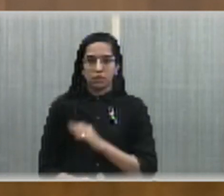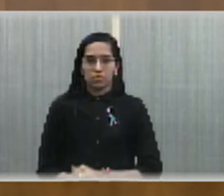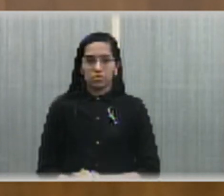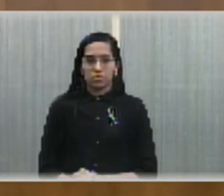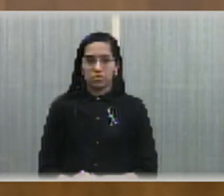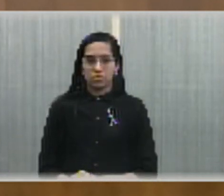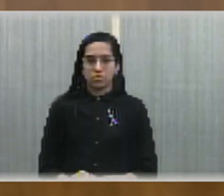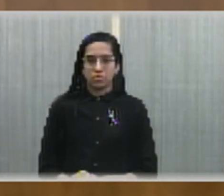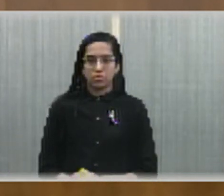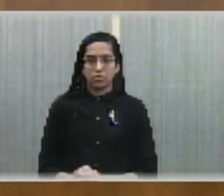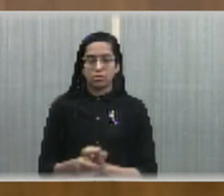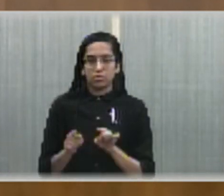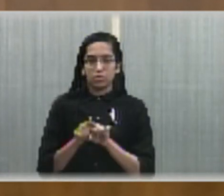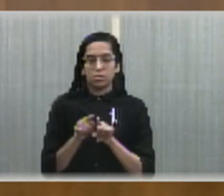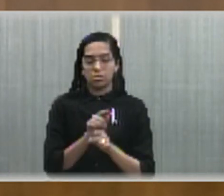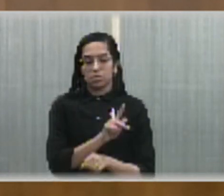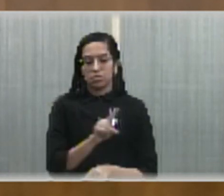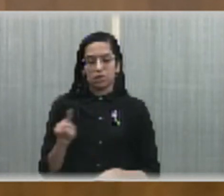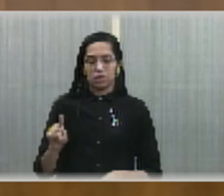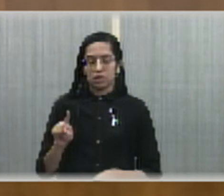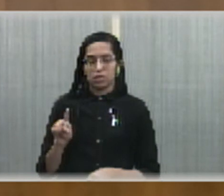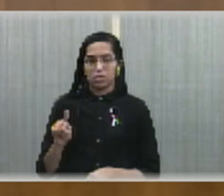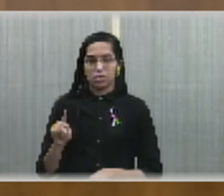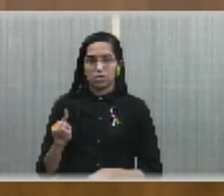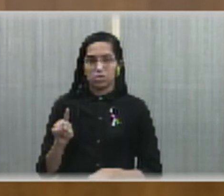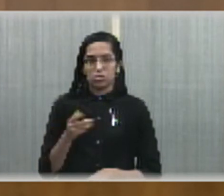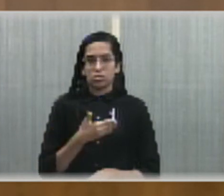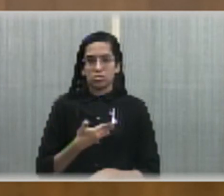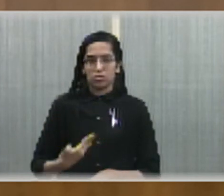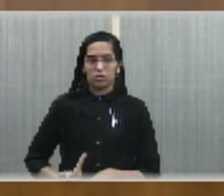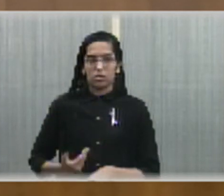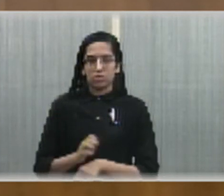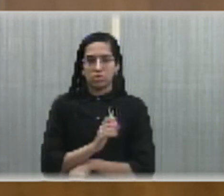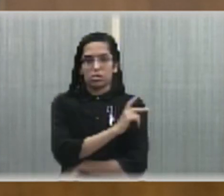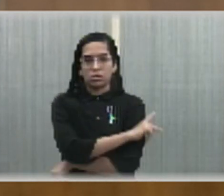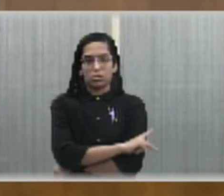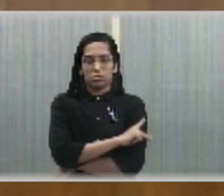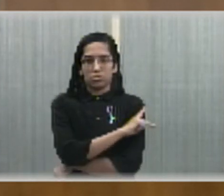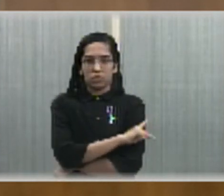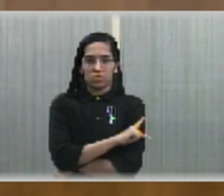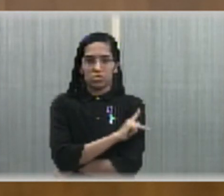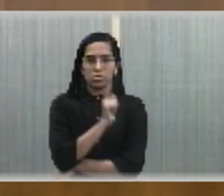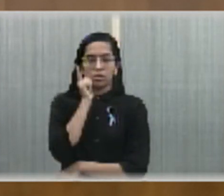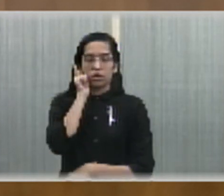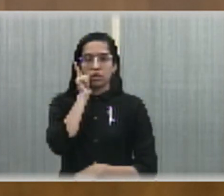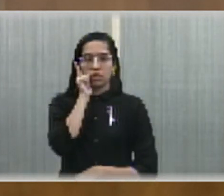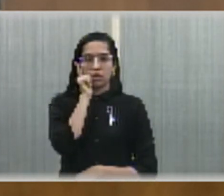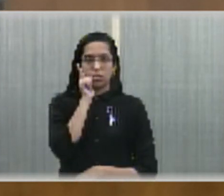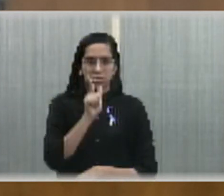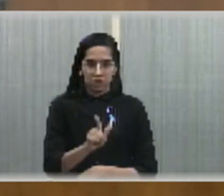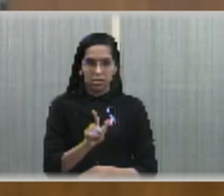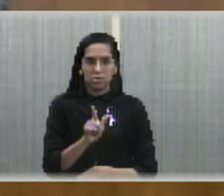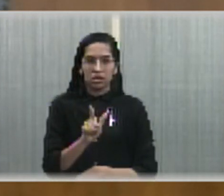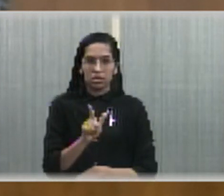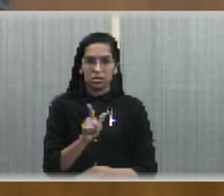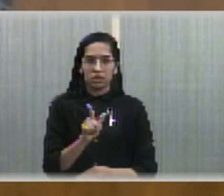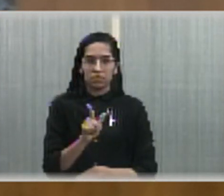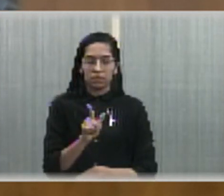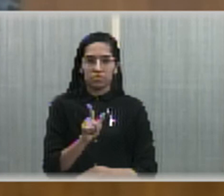senhor presidente, o governo do Estado possa realmente